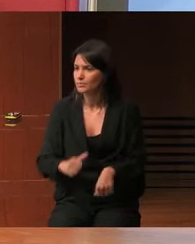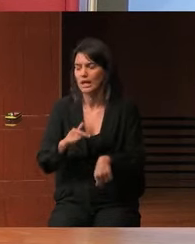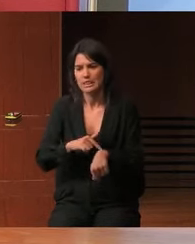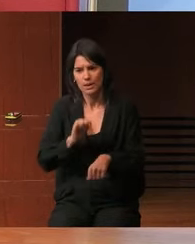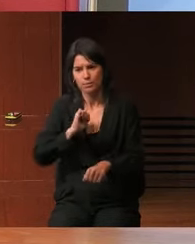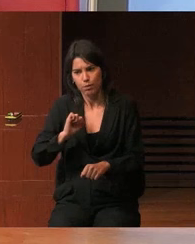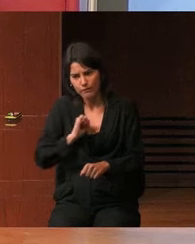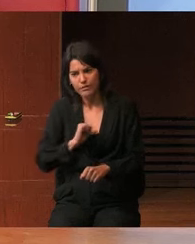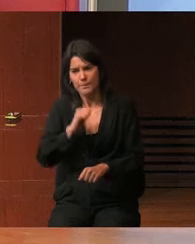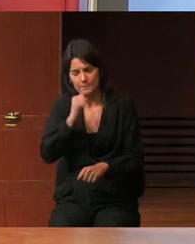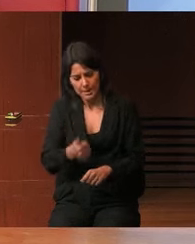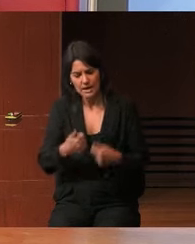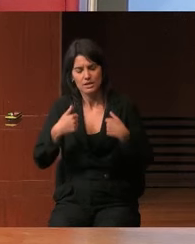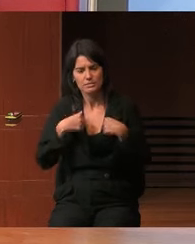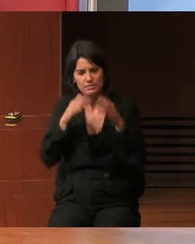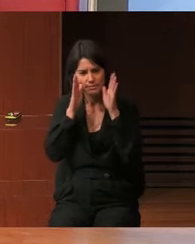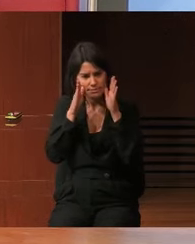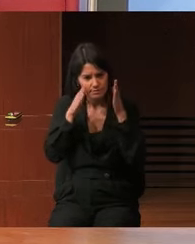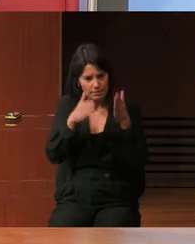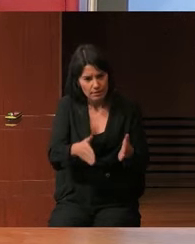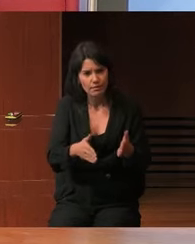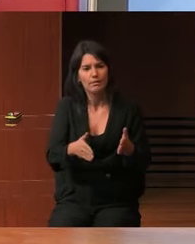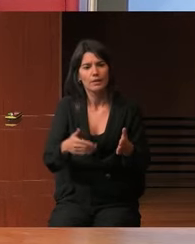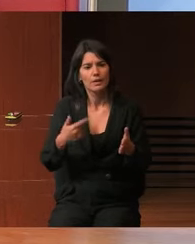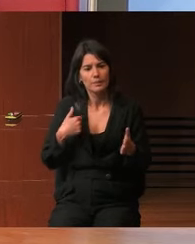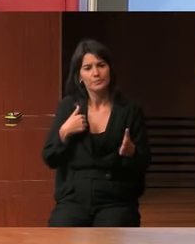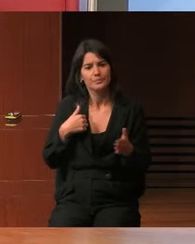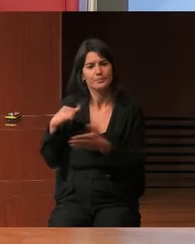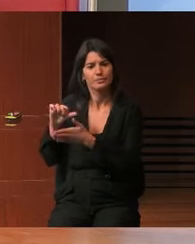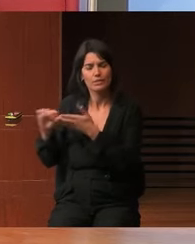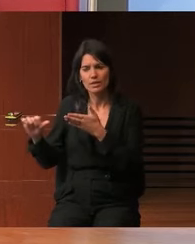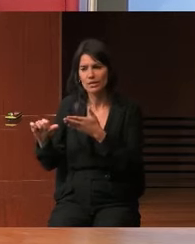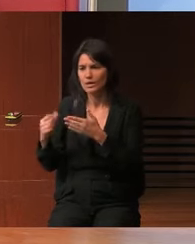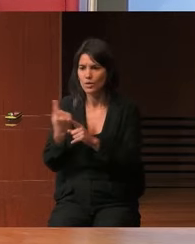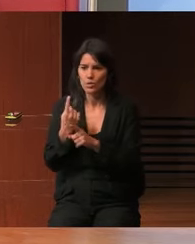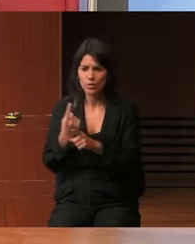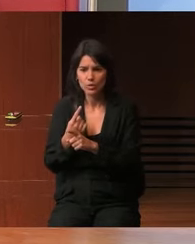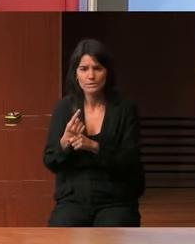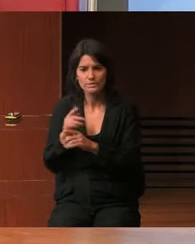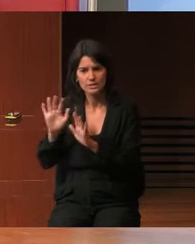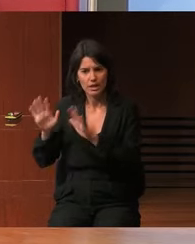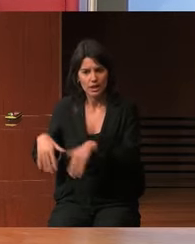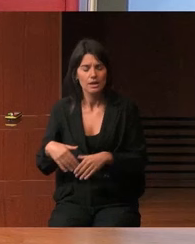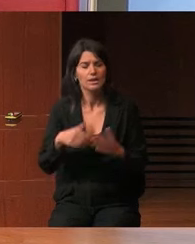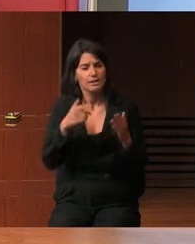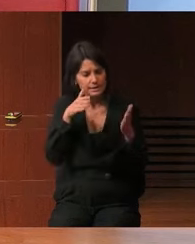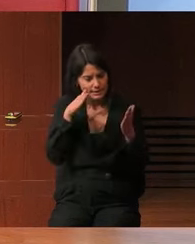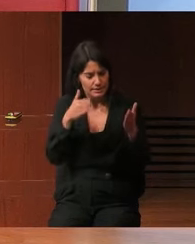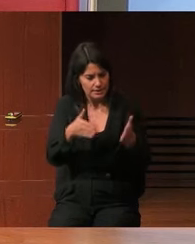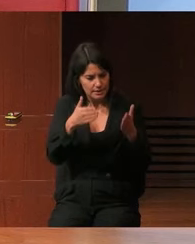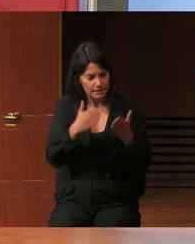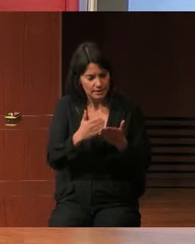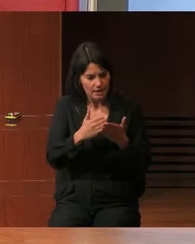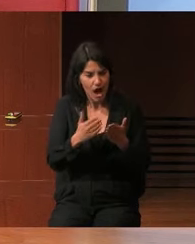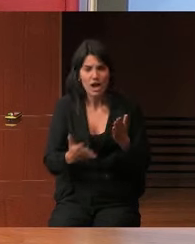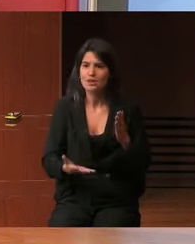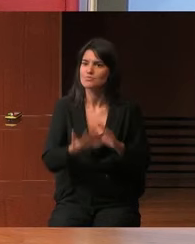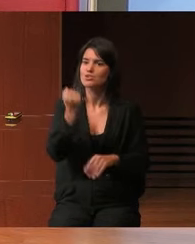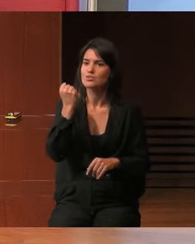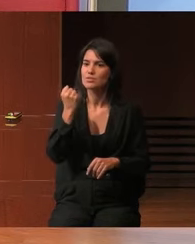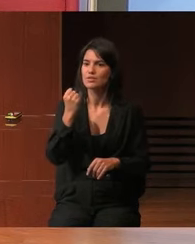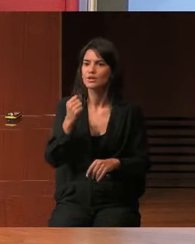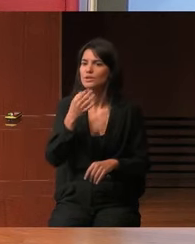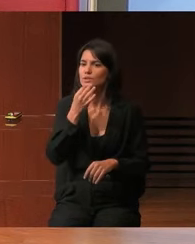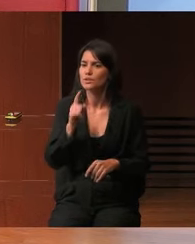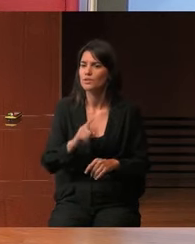tempo e a concentrar-me e a ter de abdicar do telefone, dessas coisas, para chegar lá. E também não tem a ver com a discussão do telefone